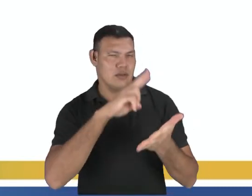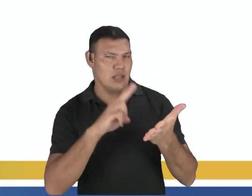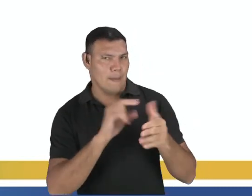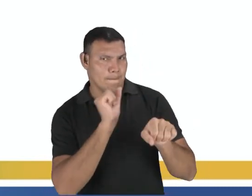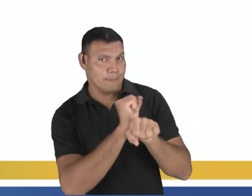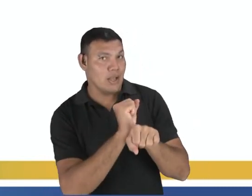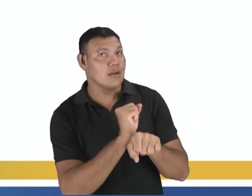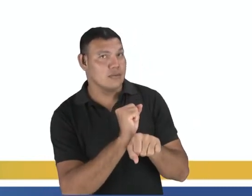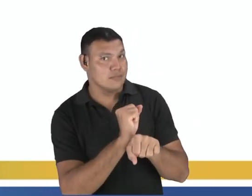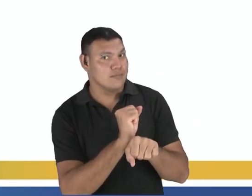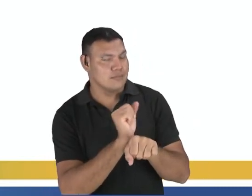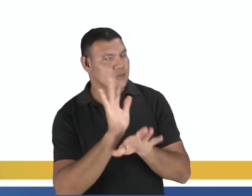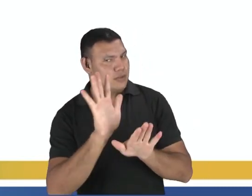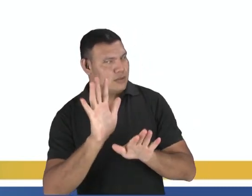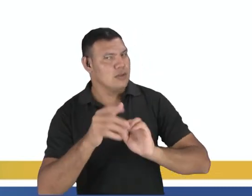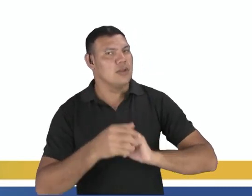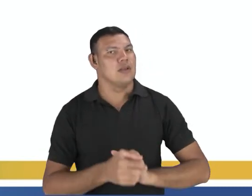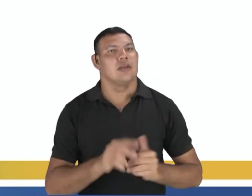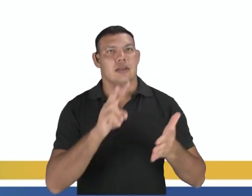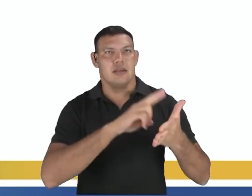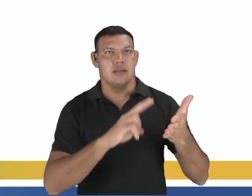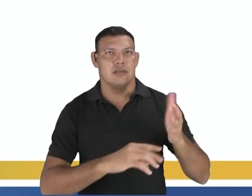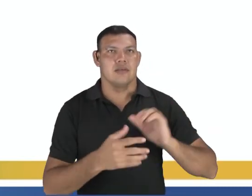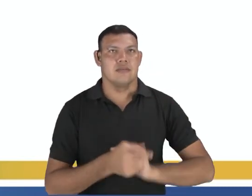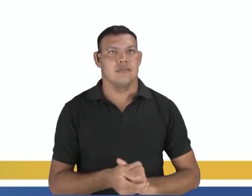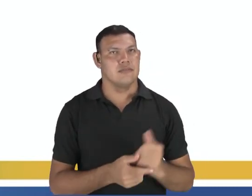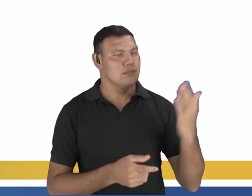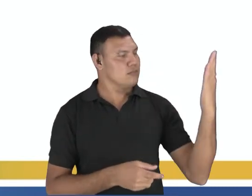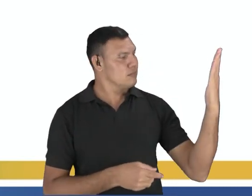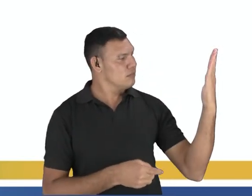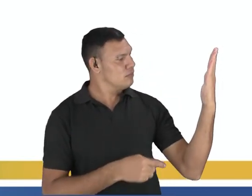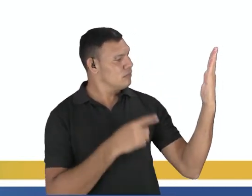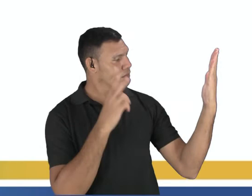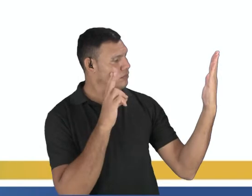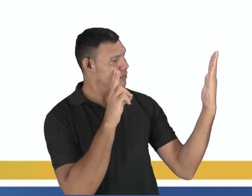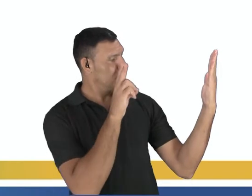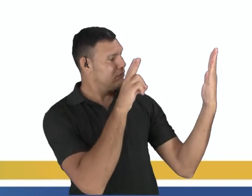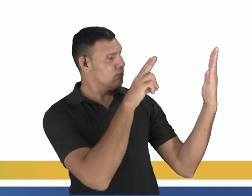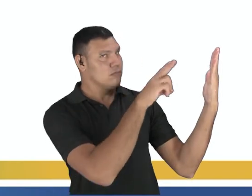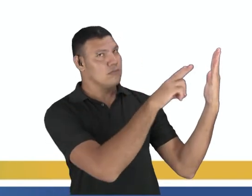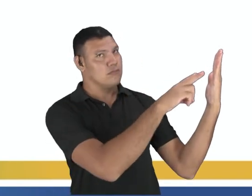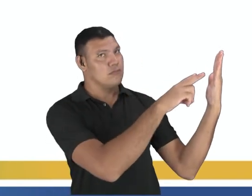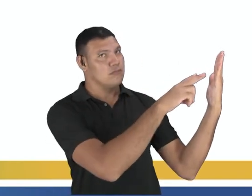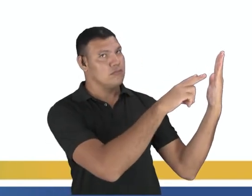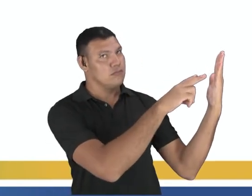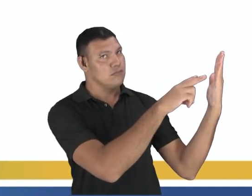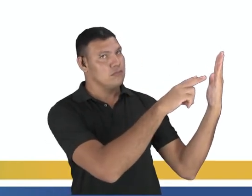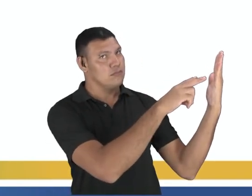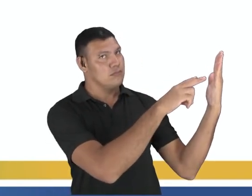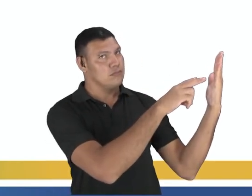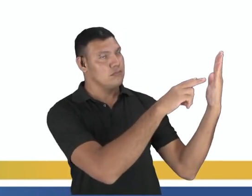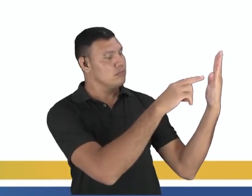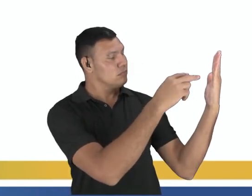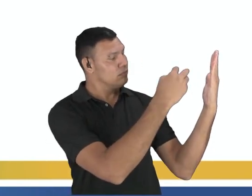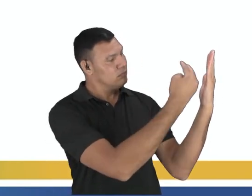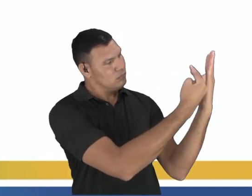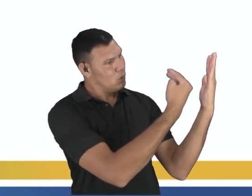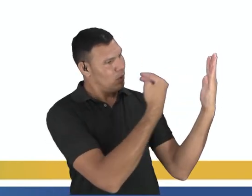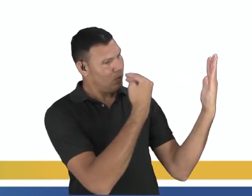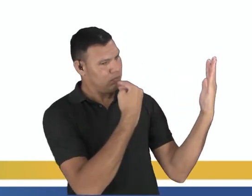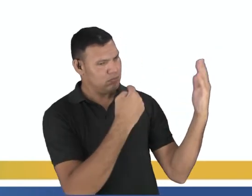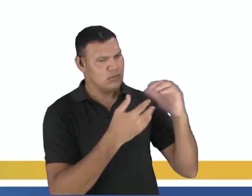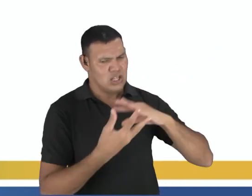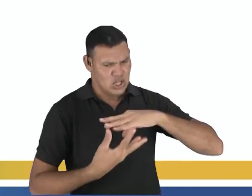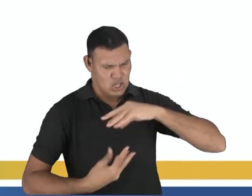Conseguiram entender? Vou lá repetir para vocês. Ó. Espelho, olhos, dar, são, os, alma, o. Você conseguiu